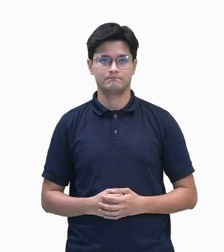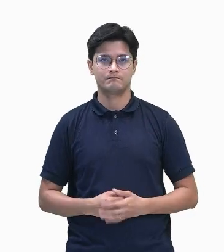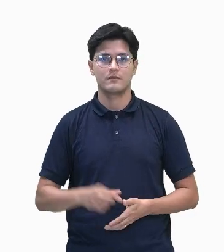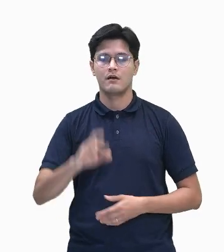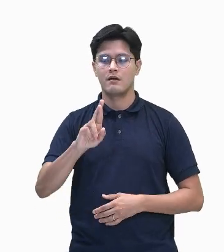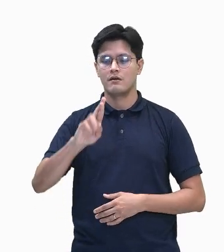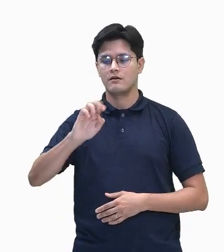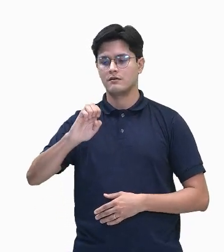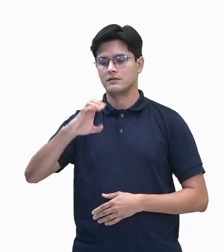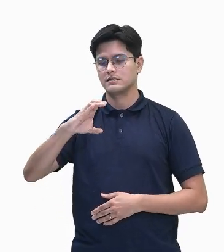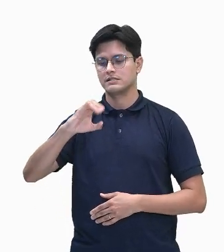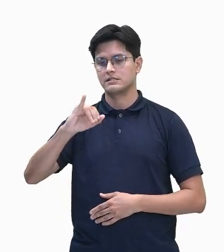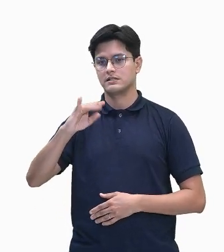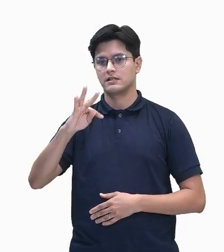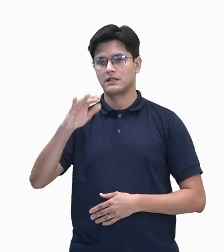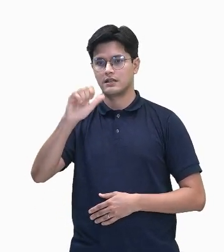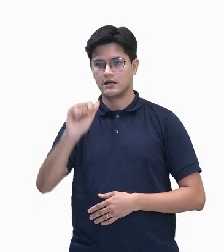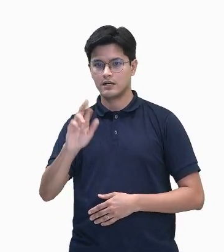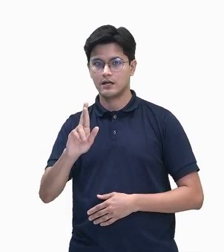aqui por